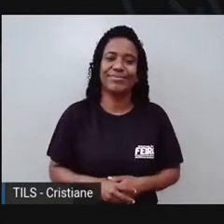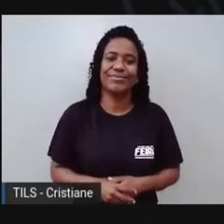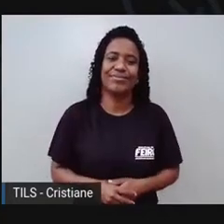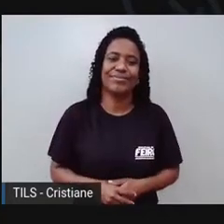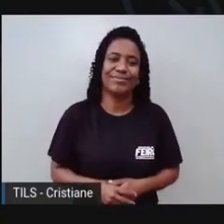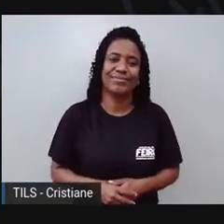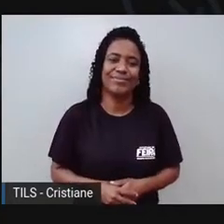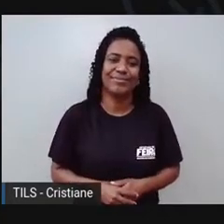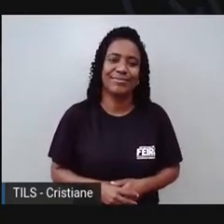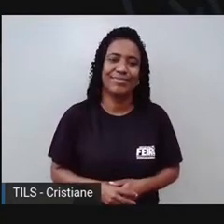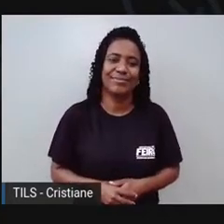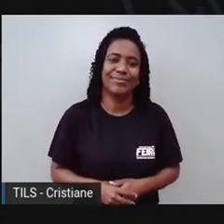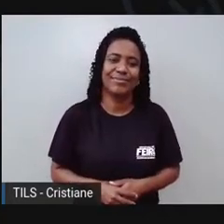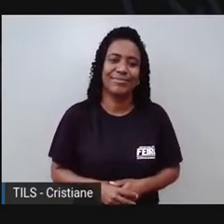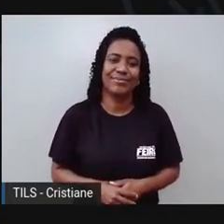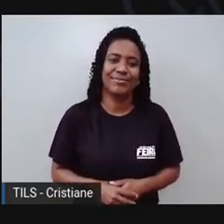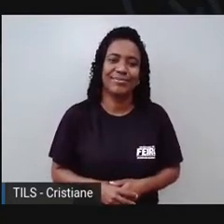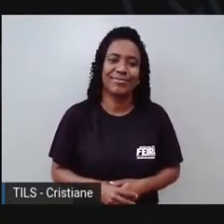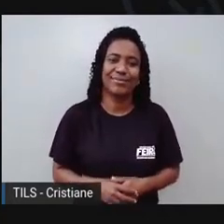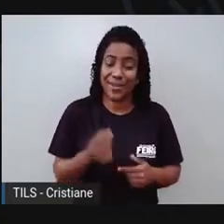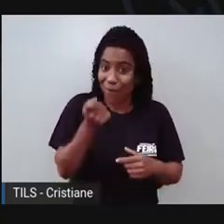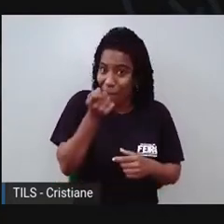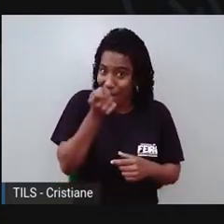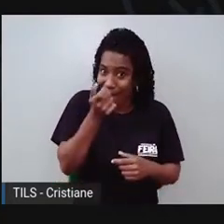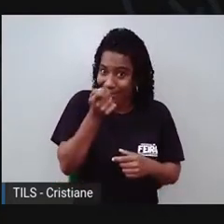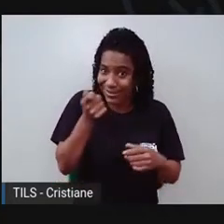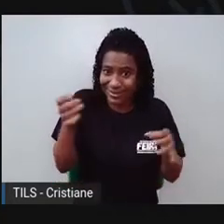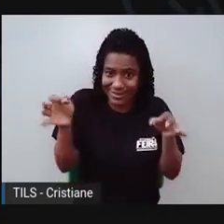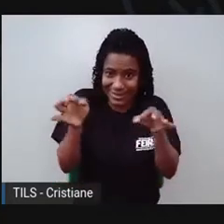Pronto, a nossa massinha tá chegando no ponto.